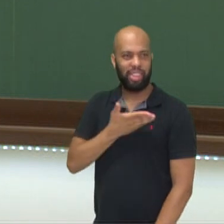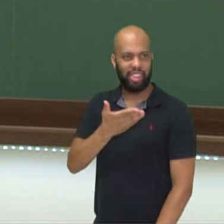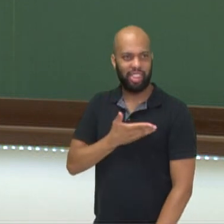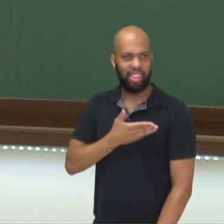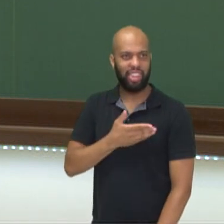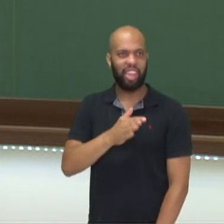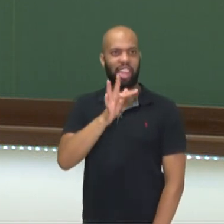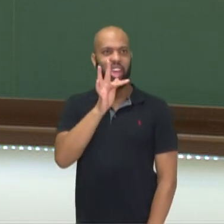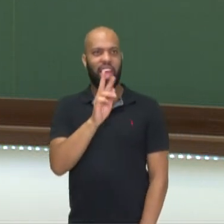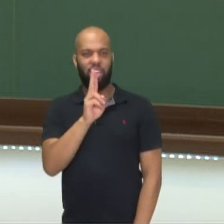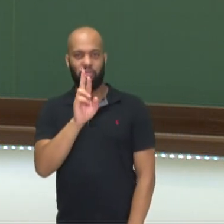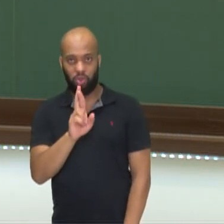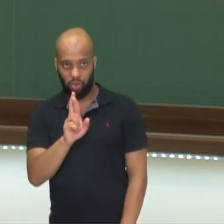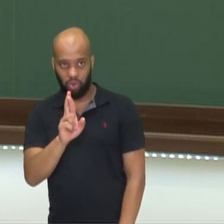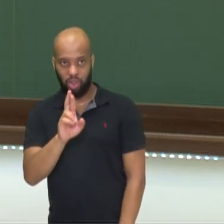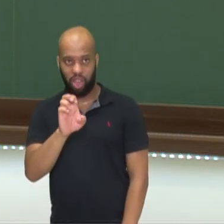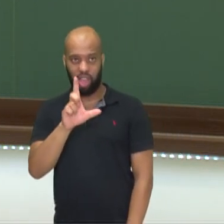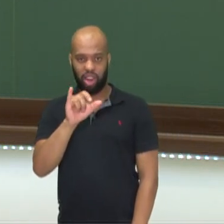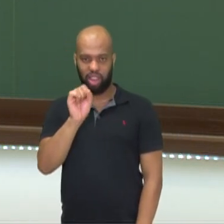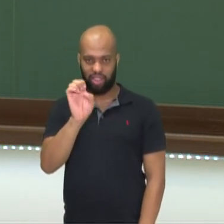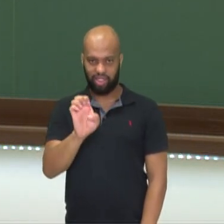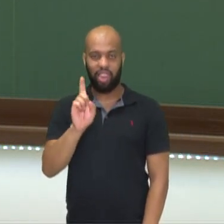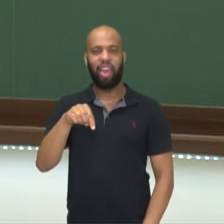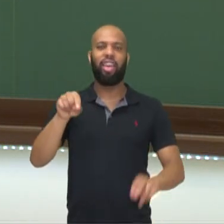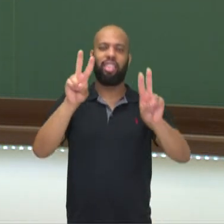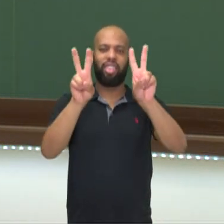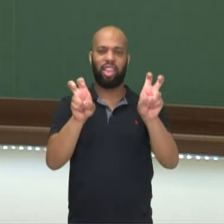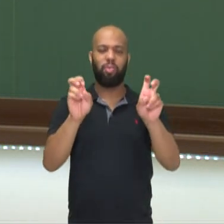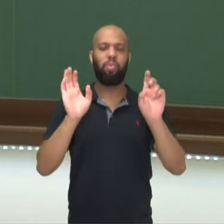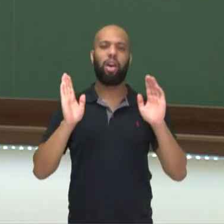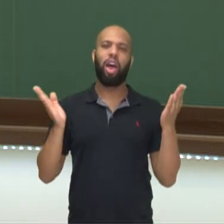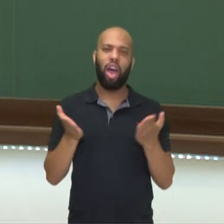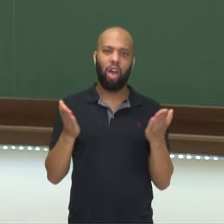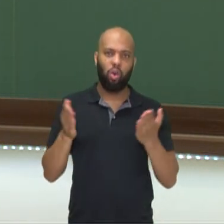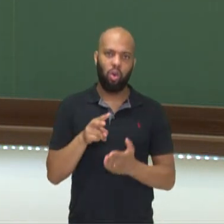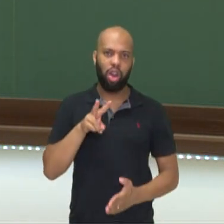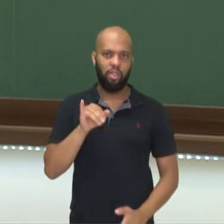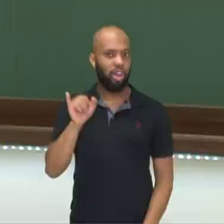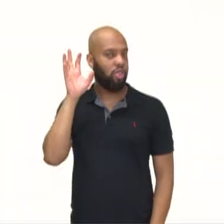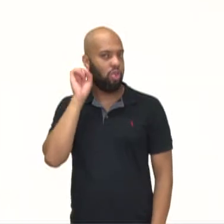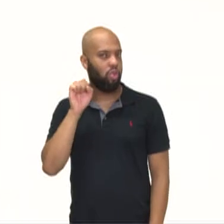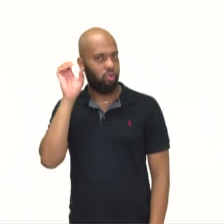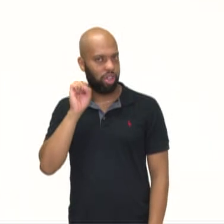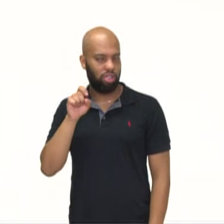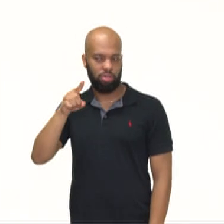Fiordalise, para Elisa, ok? Então eu vou mostrar para vocês aqui 30 segundinhos dessa música.